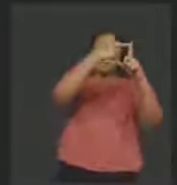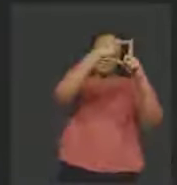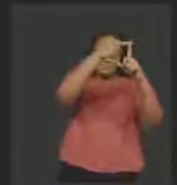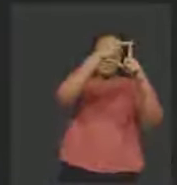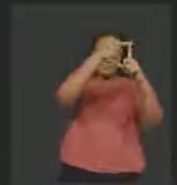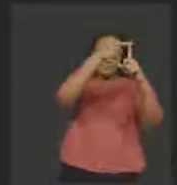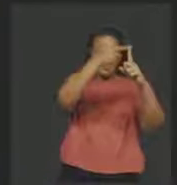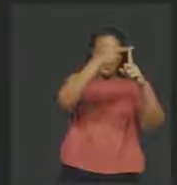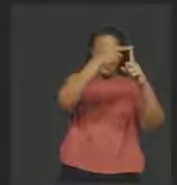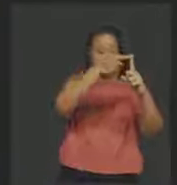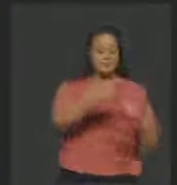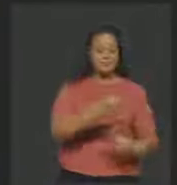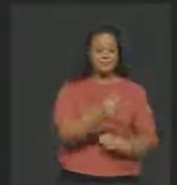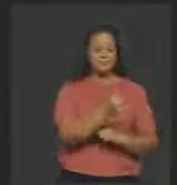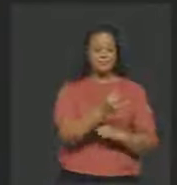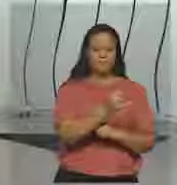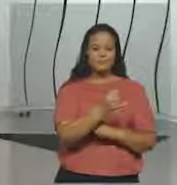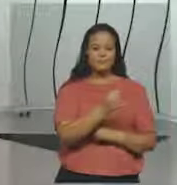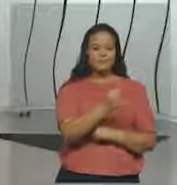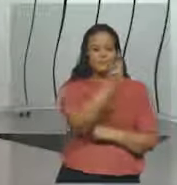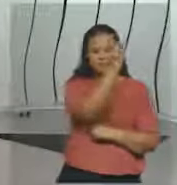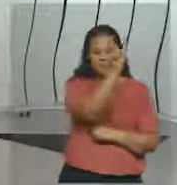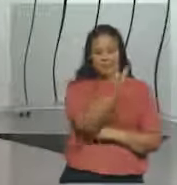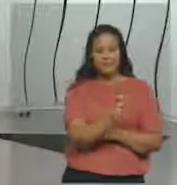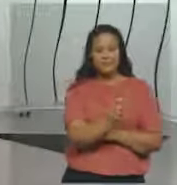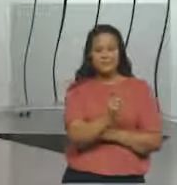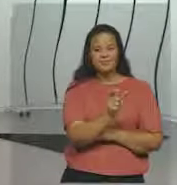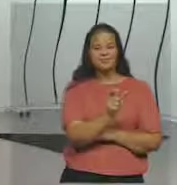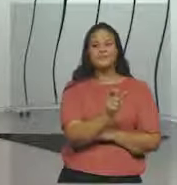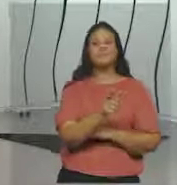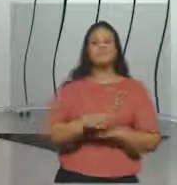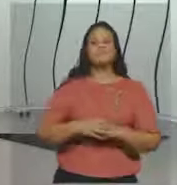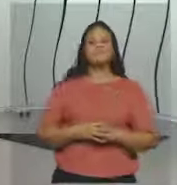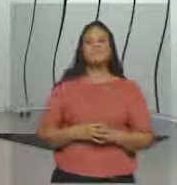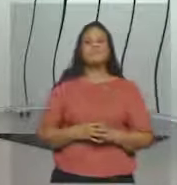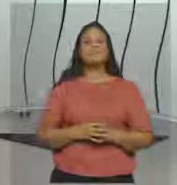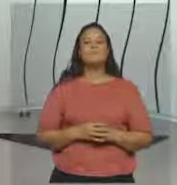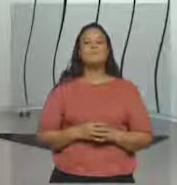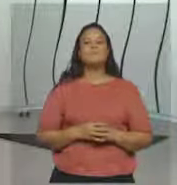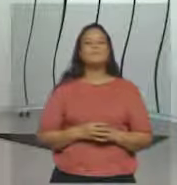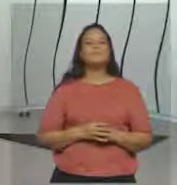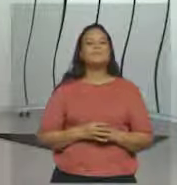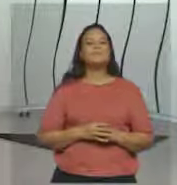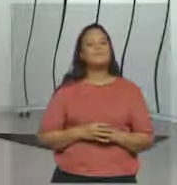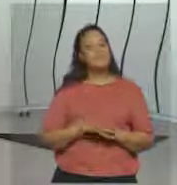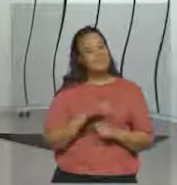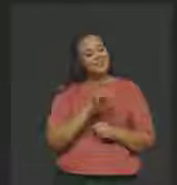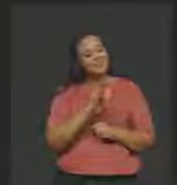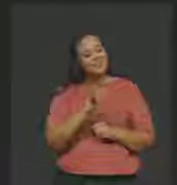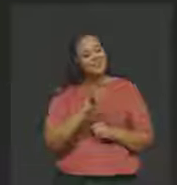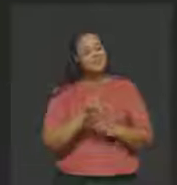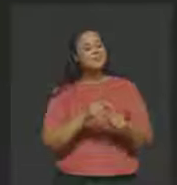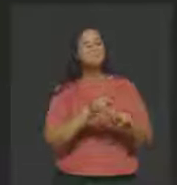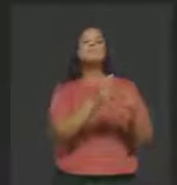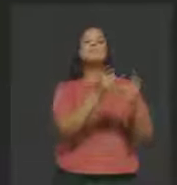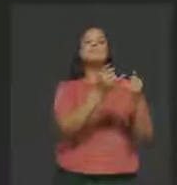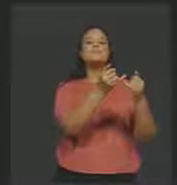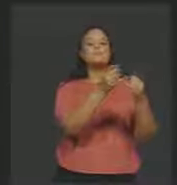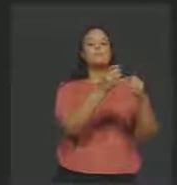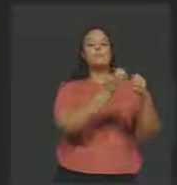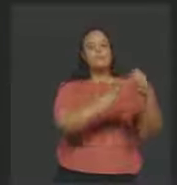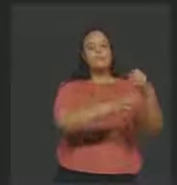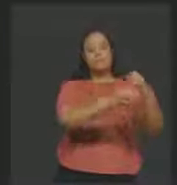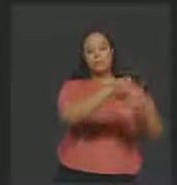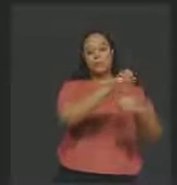pilha, polo negativo, que é o gerador nosso aqui, né? Vamos fazer o percurso dos elétrons de novo. Então, os elétrons vieram